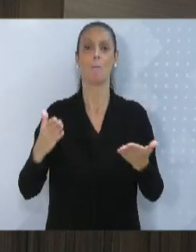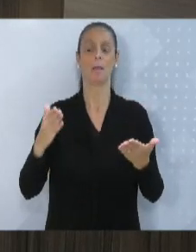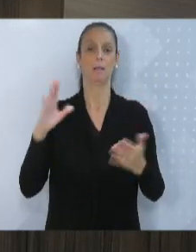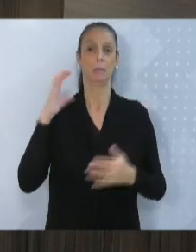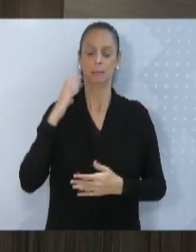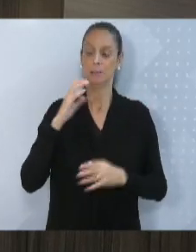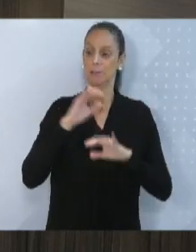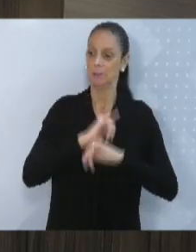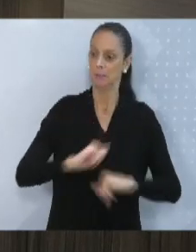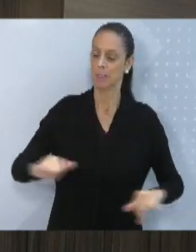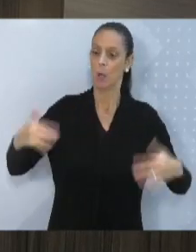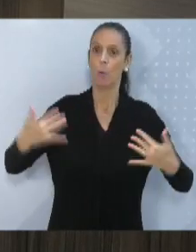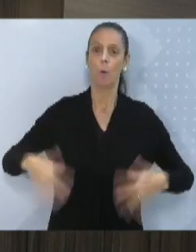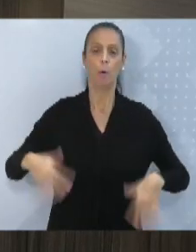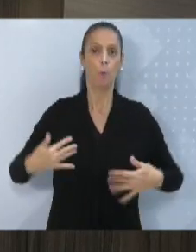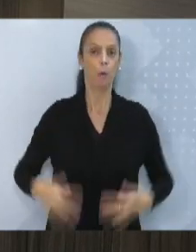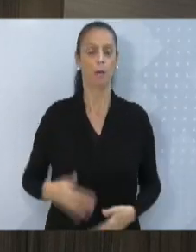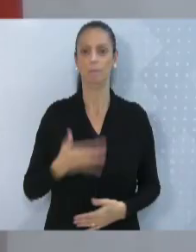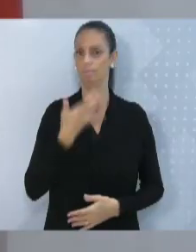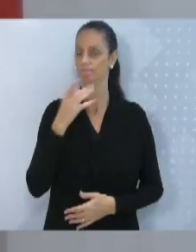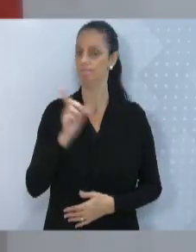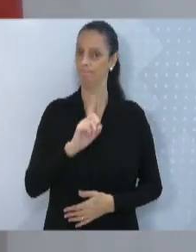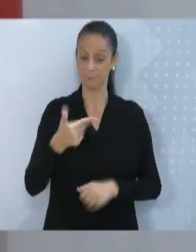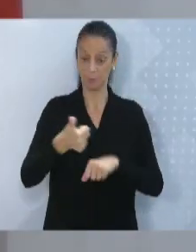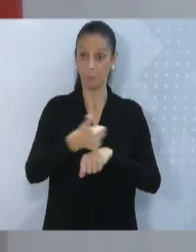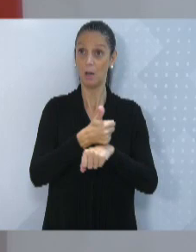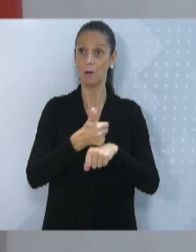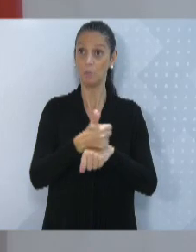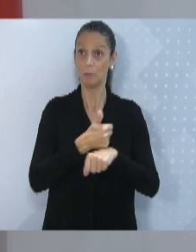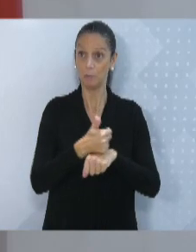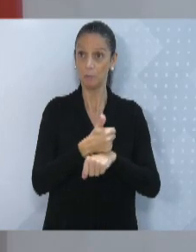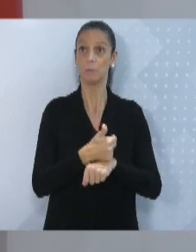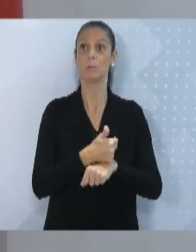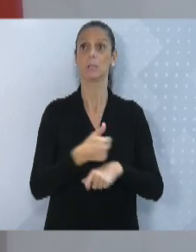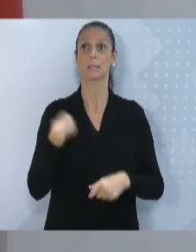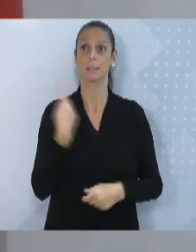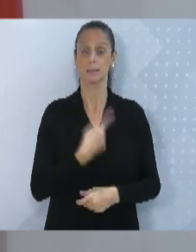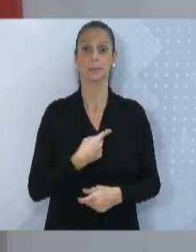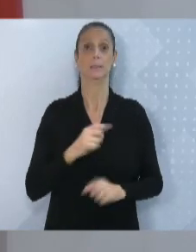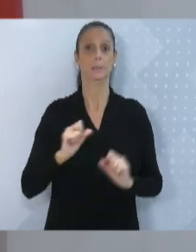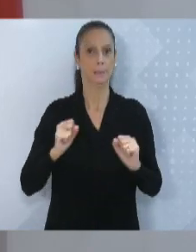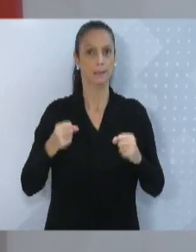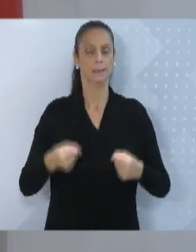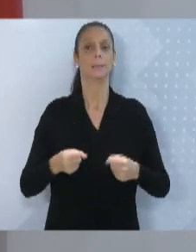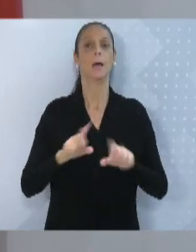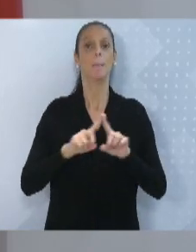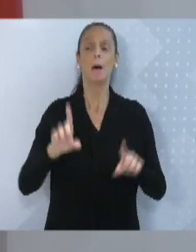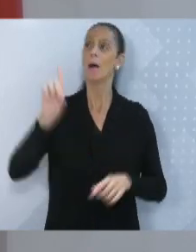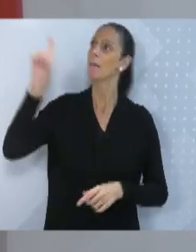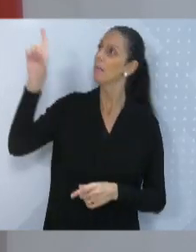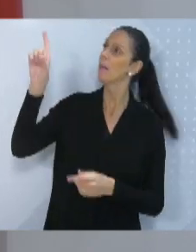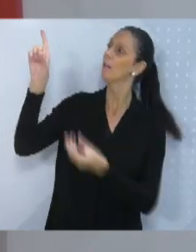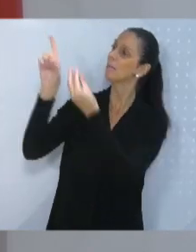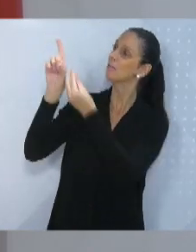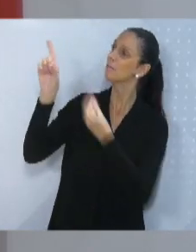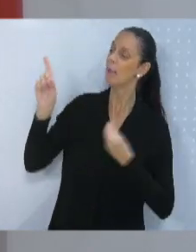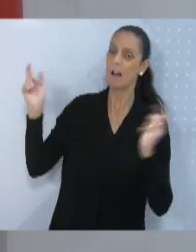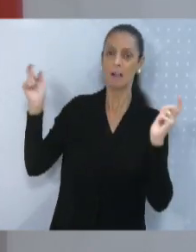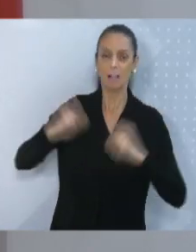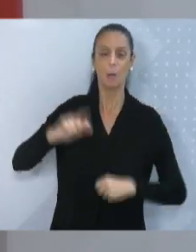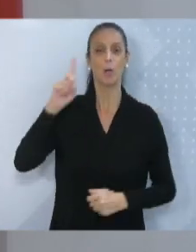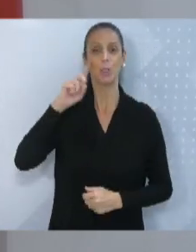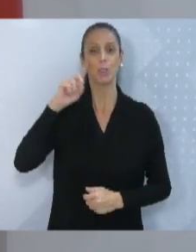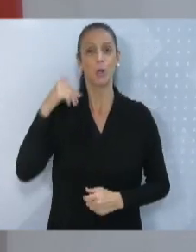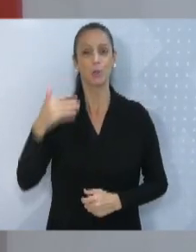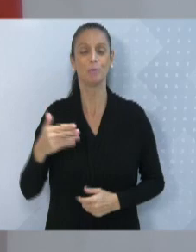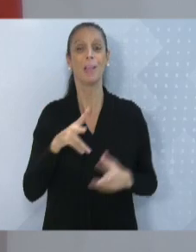noticia algo desse tipo né então realmente é uma profissão que exige muito mas Deus nos capacita todos os dias assim como vocês que